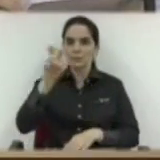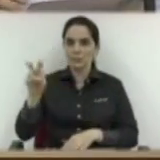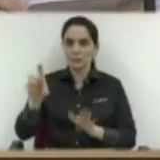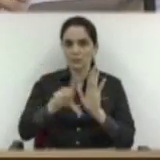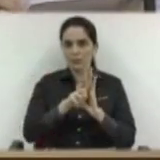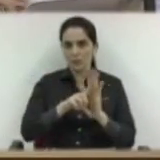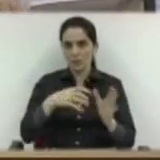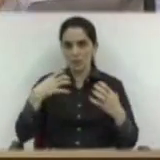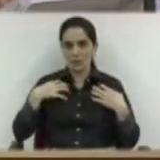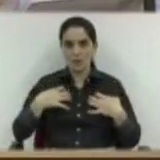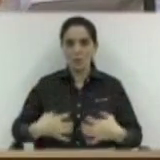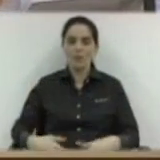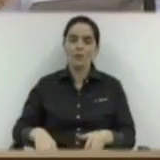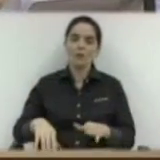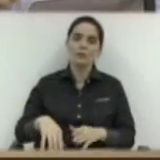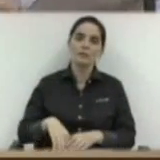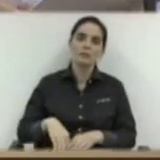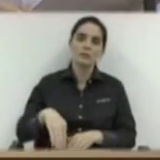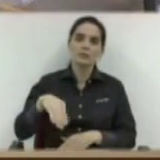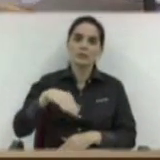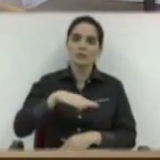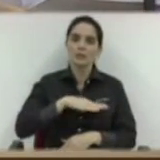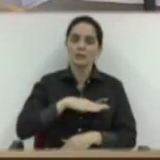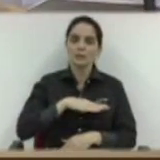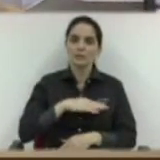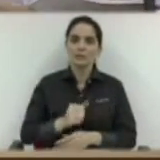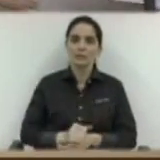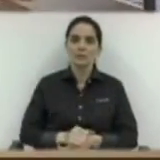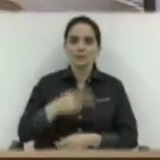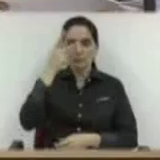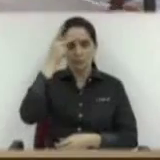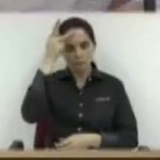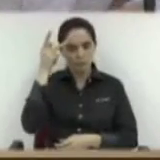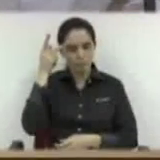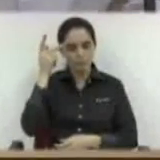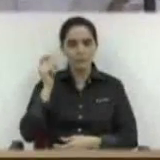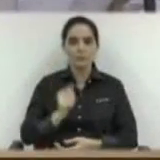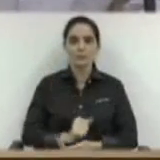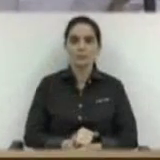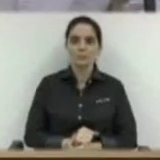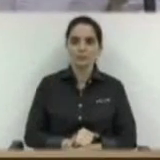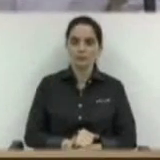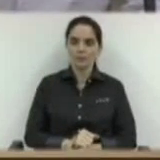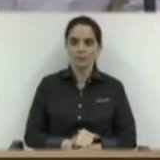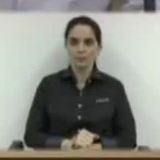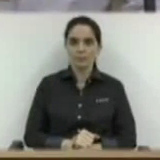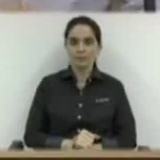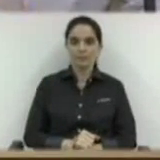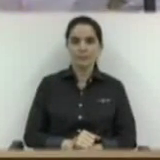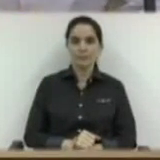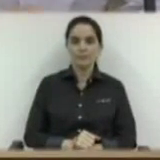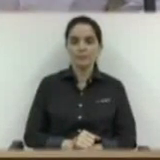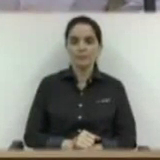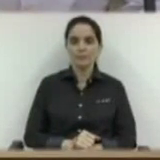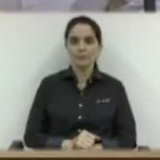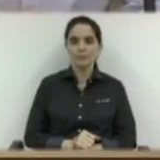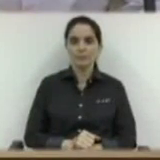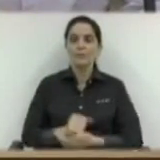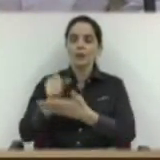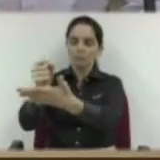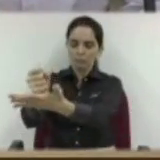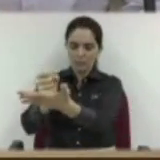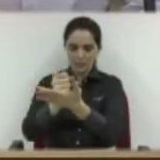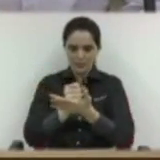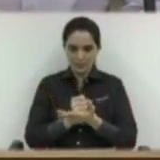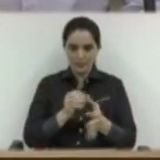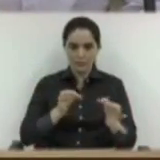55 da Lei Orgânica do Município. Paulo César Junqueira Radice, prefeito municipal. Esta presidência